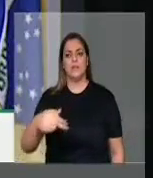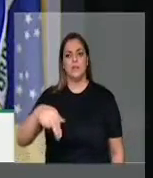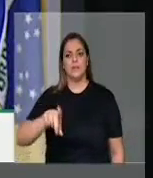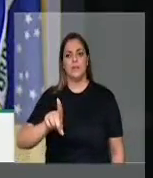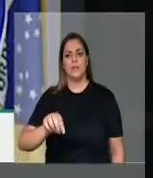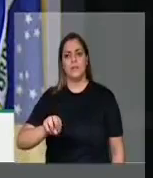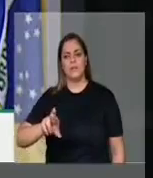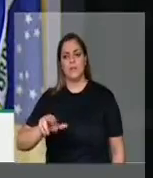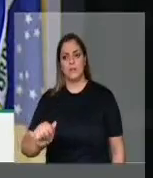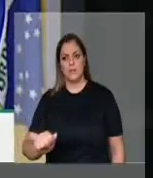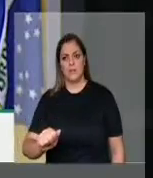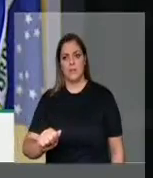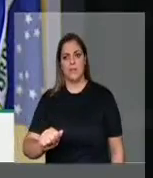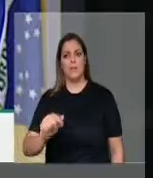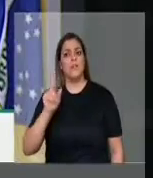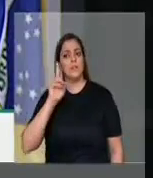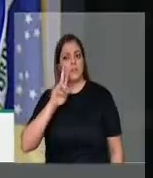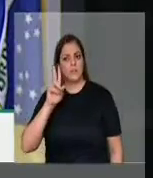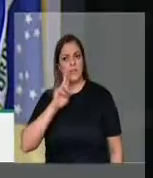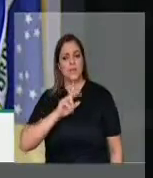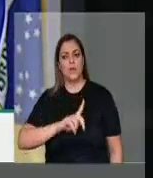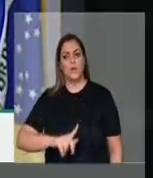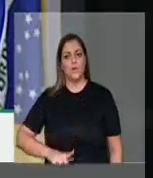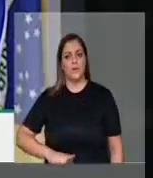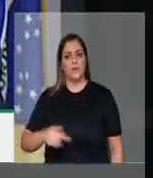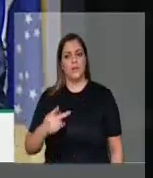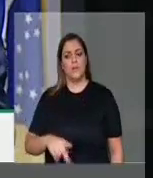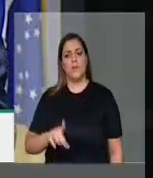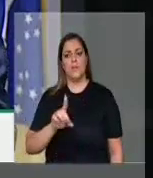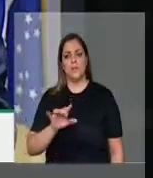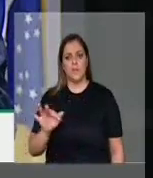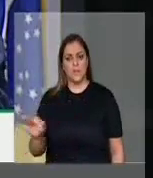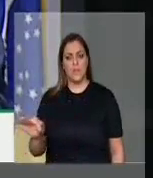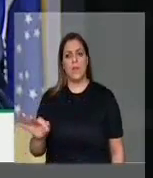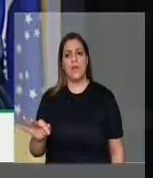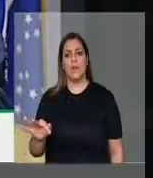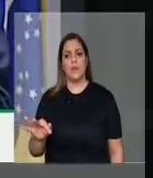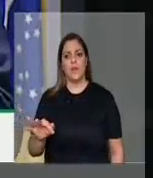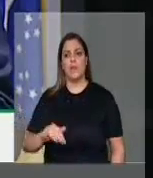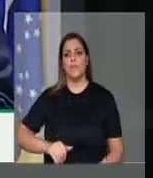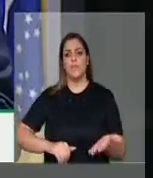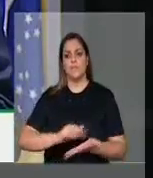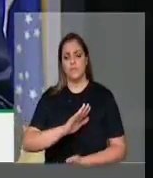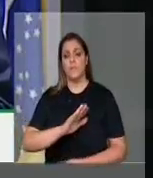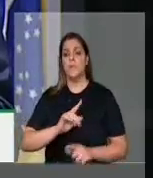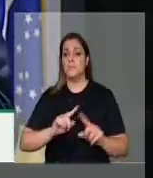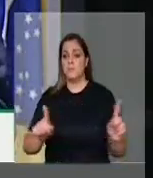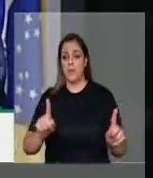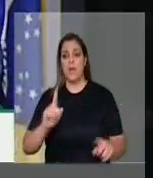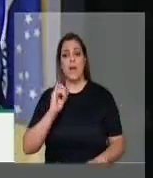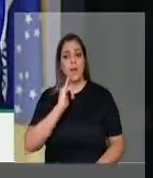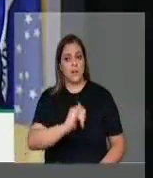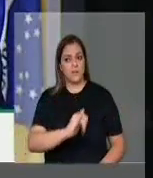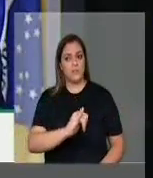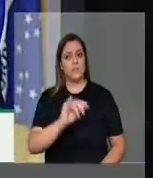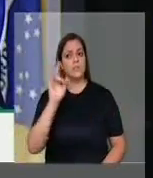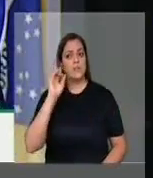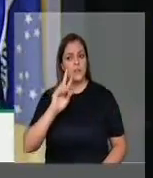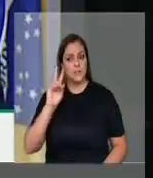na demissão e na cassação do governador do Distrito Federal. Eu quero apenas lembrá-la. Naquela